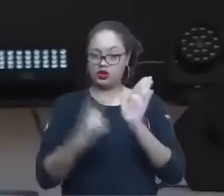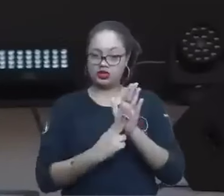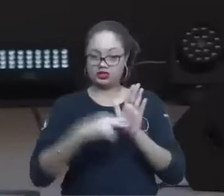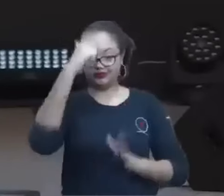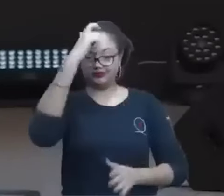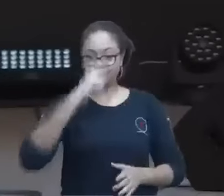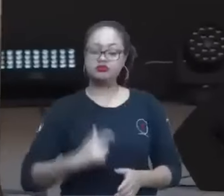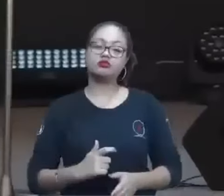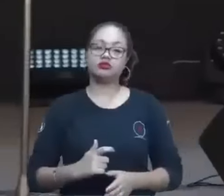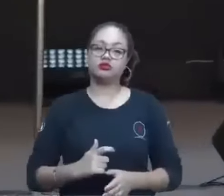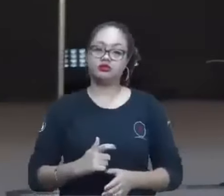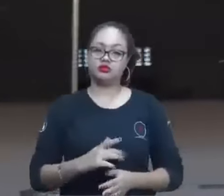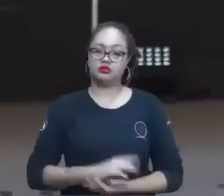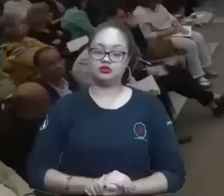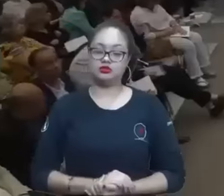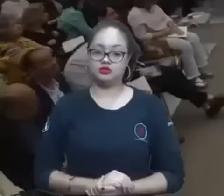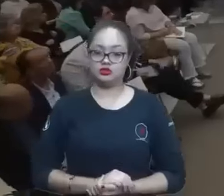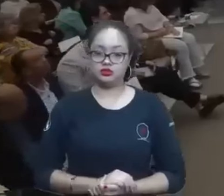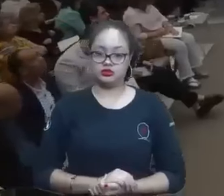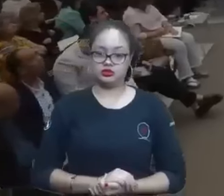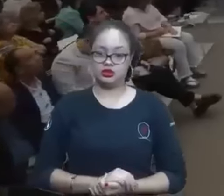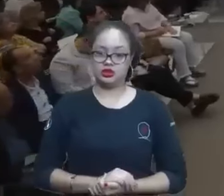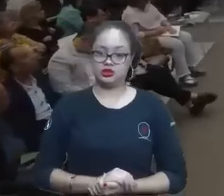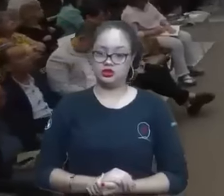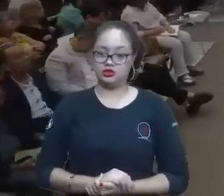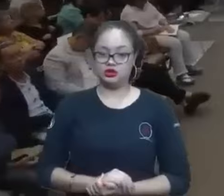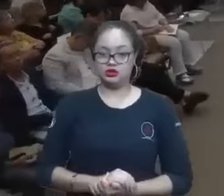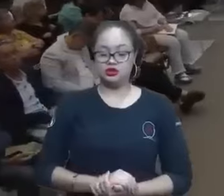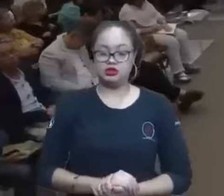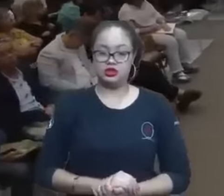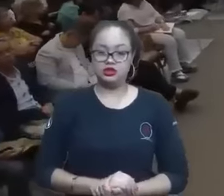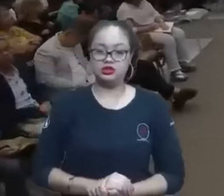nós não se te dá que pereçamos